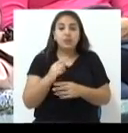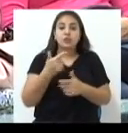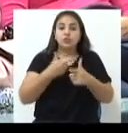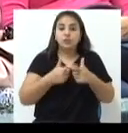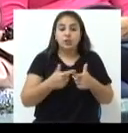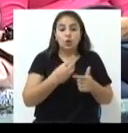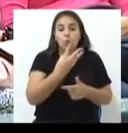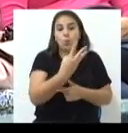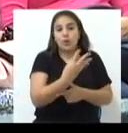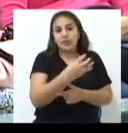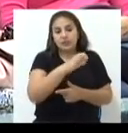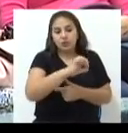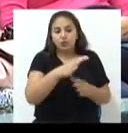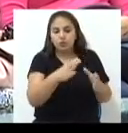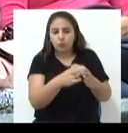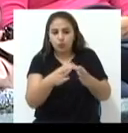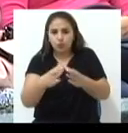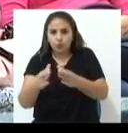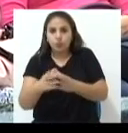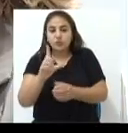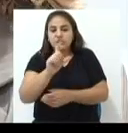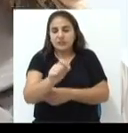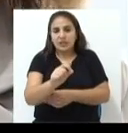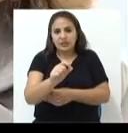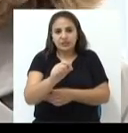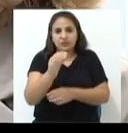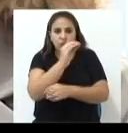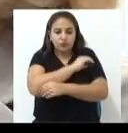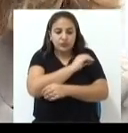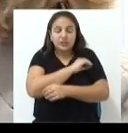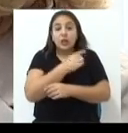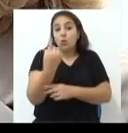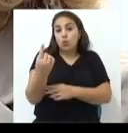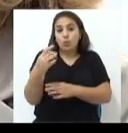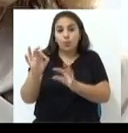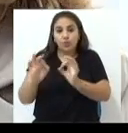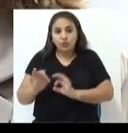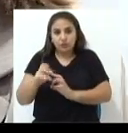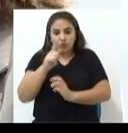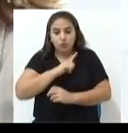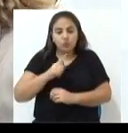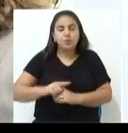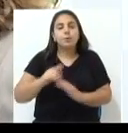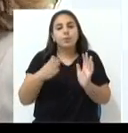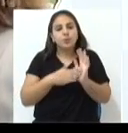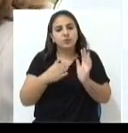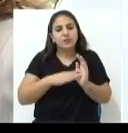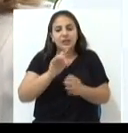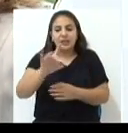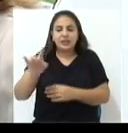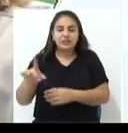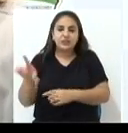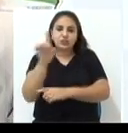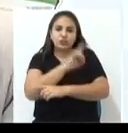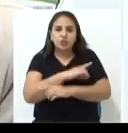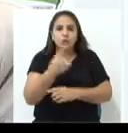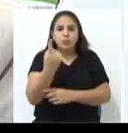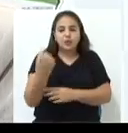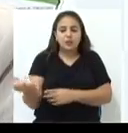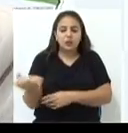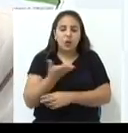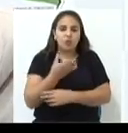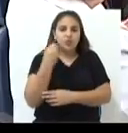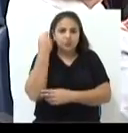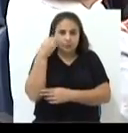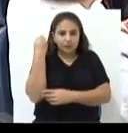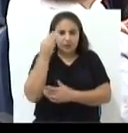10 oficinas e um programa de governo. Tudo para proporcionar a cada dia uma nova